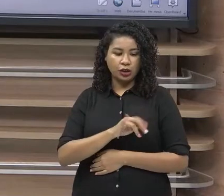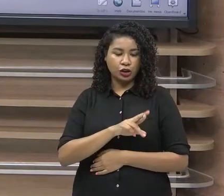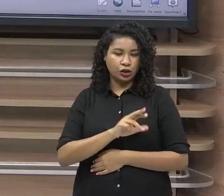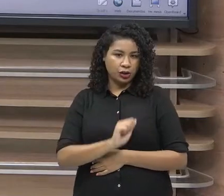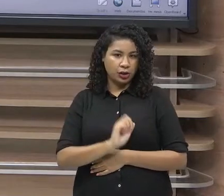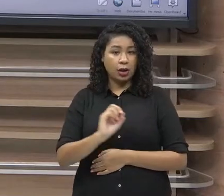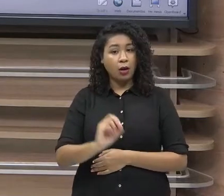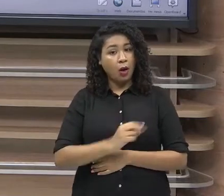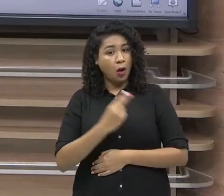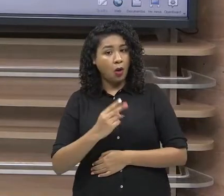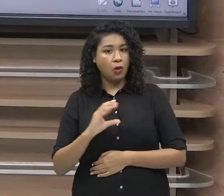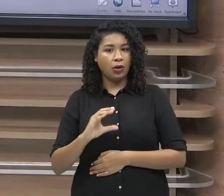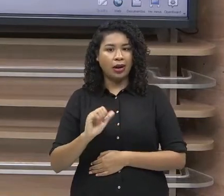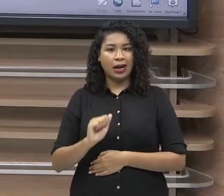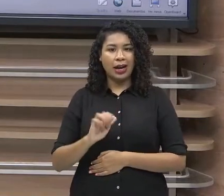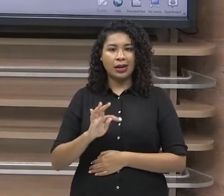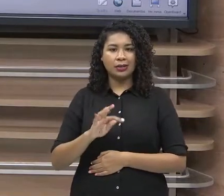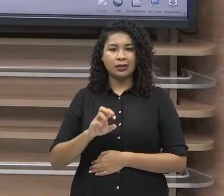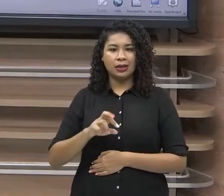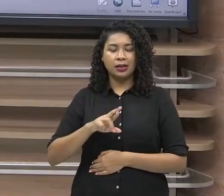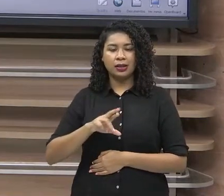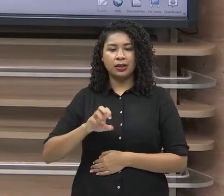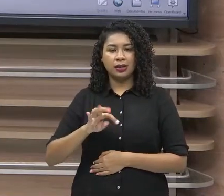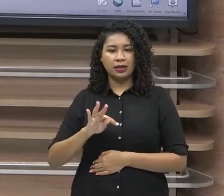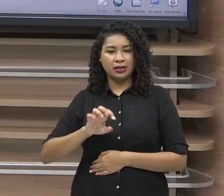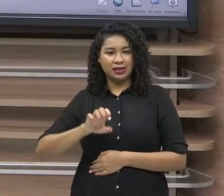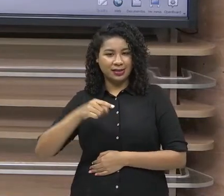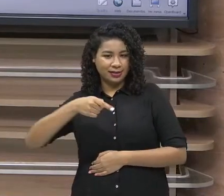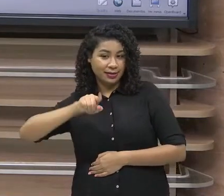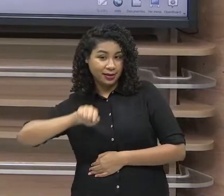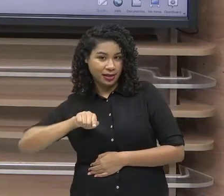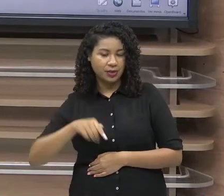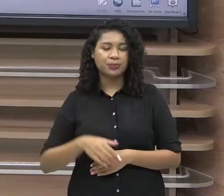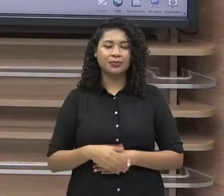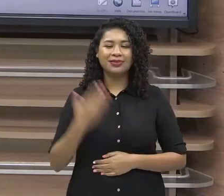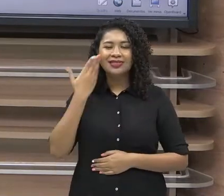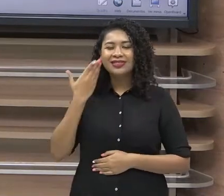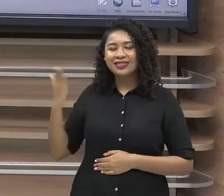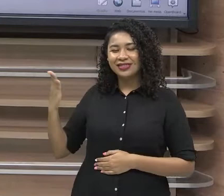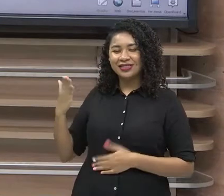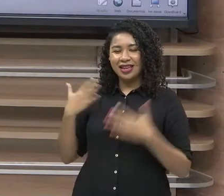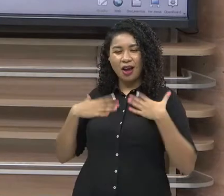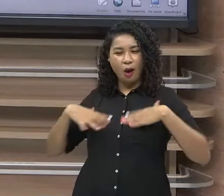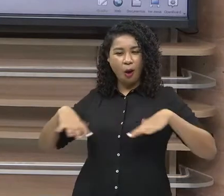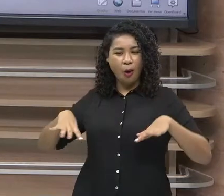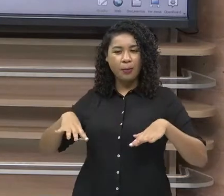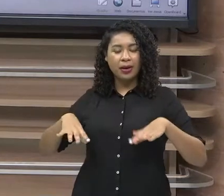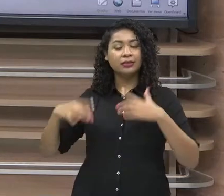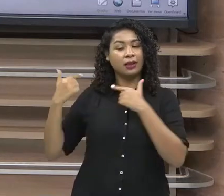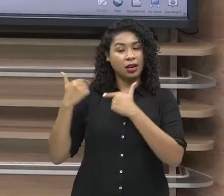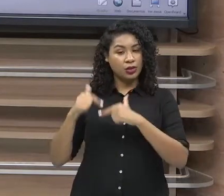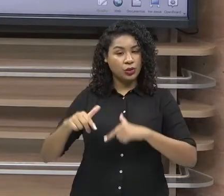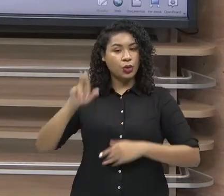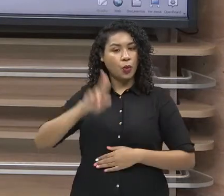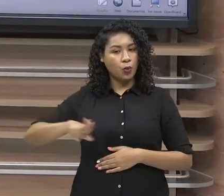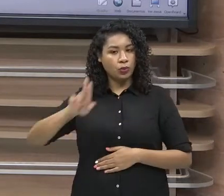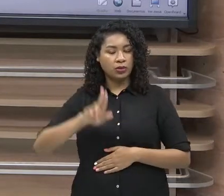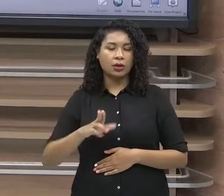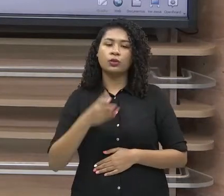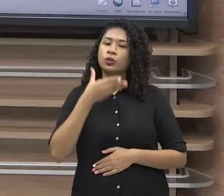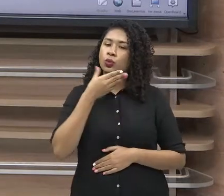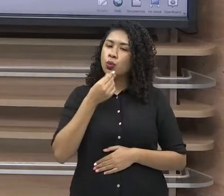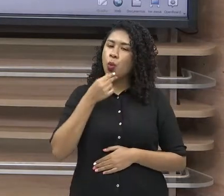um traje típico, como foi mostrado para vocês. Os homens geralmente calça jeans, botas,